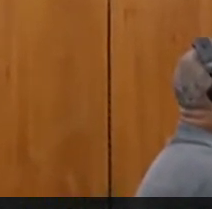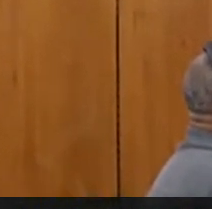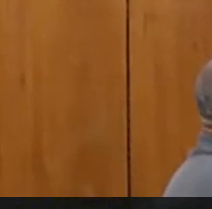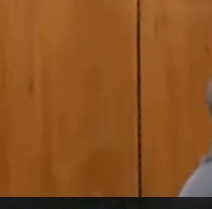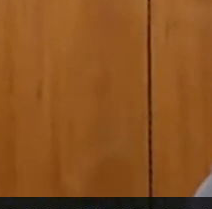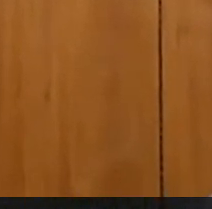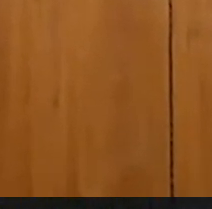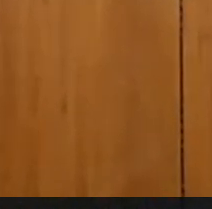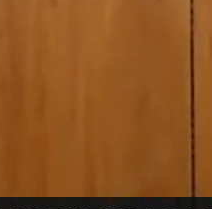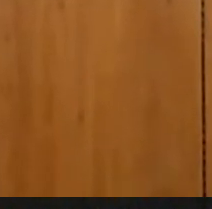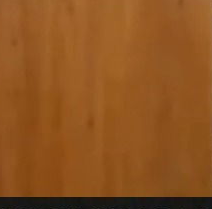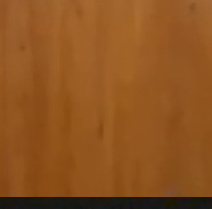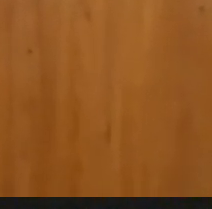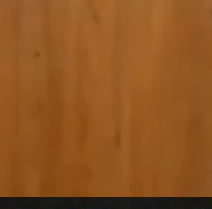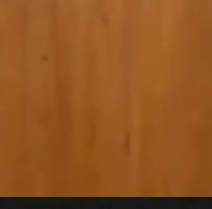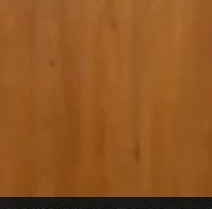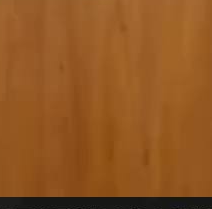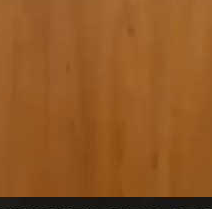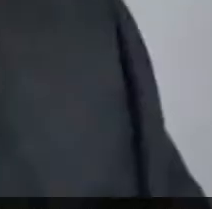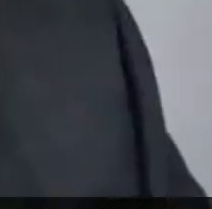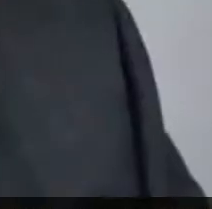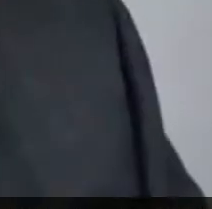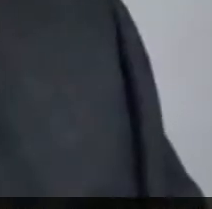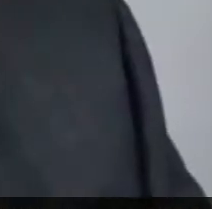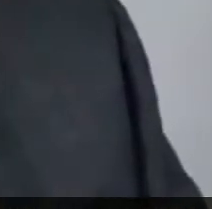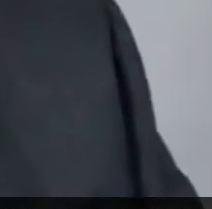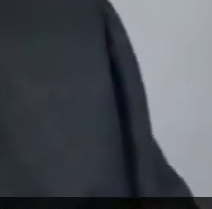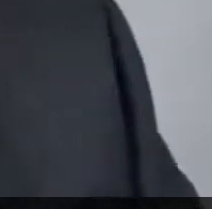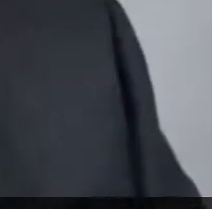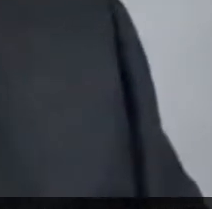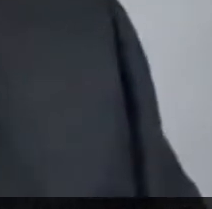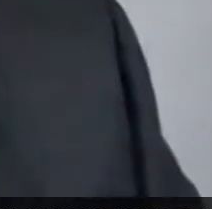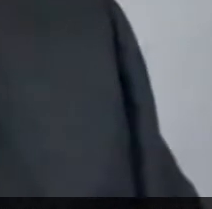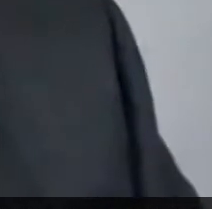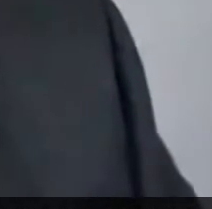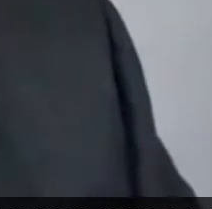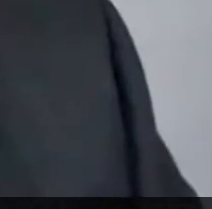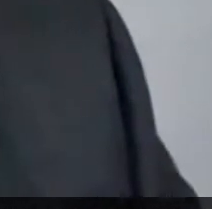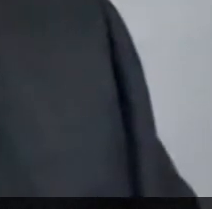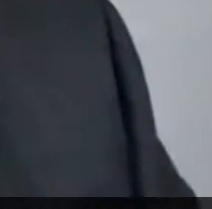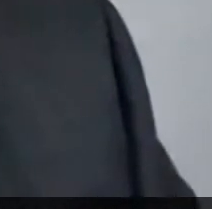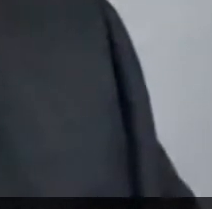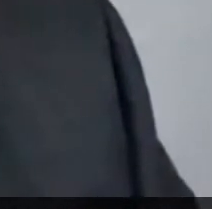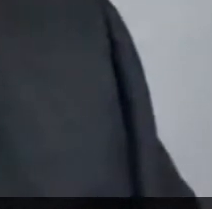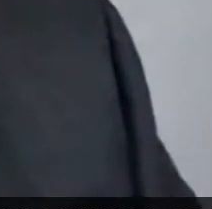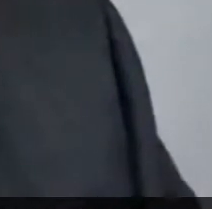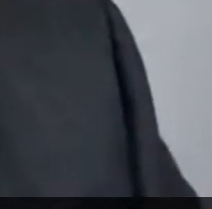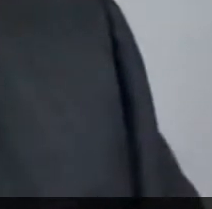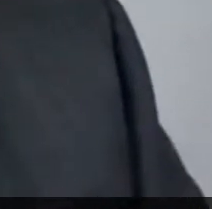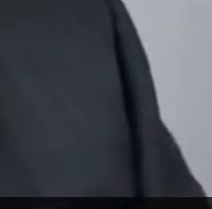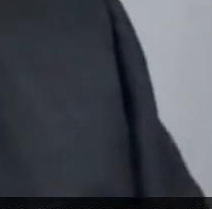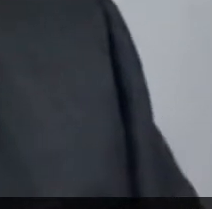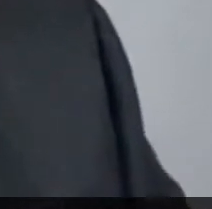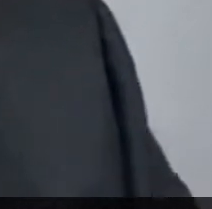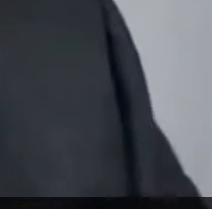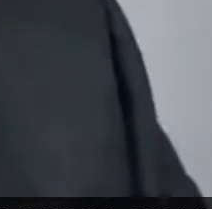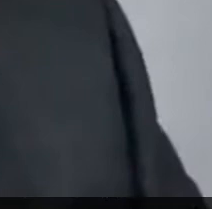professor Wendel, pela sua iniciativa dessa audiência pública, né? O professor